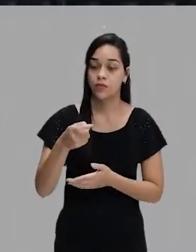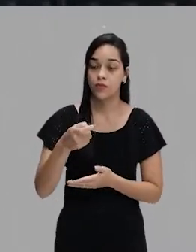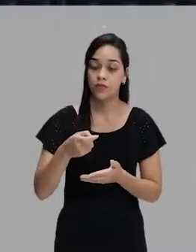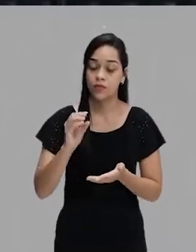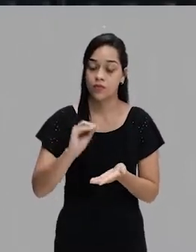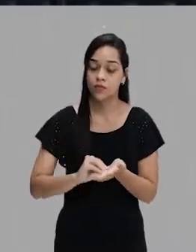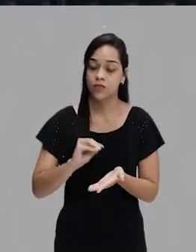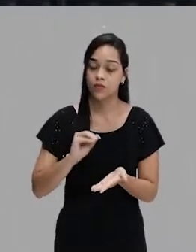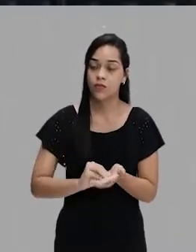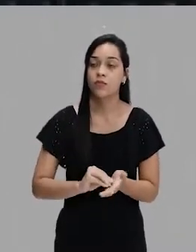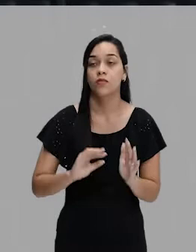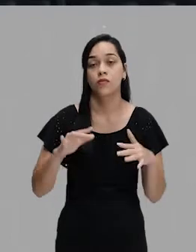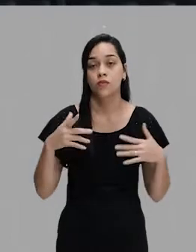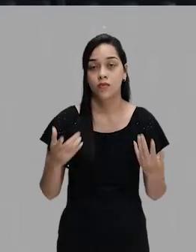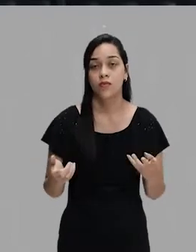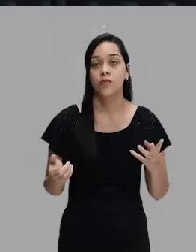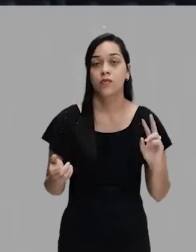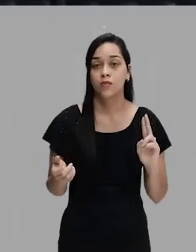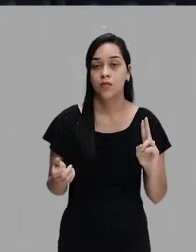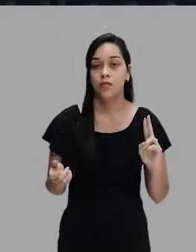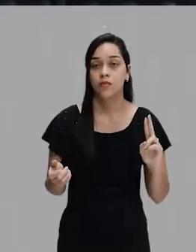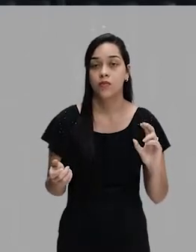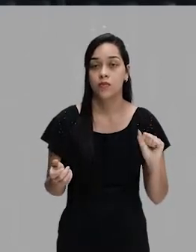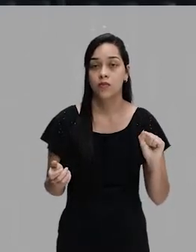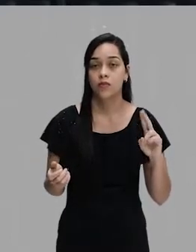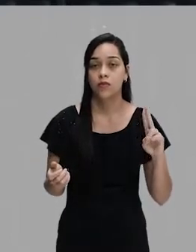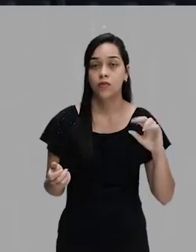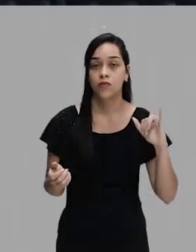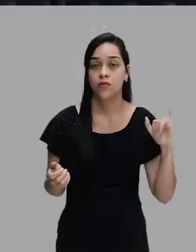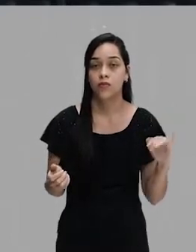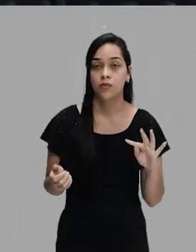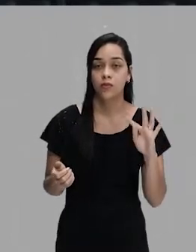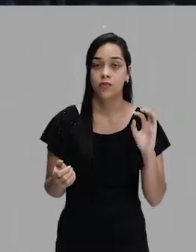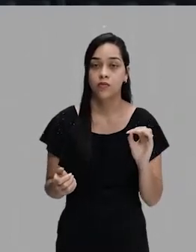está faltando, que no caso é o sujeito. Olha só.